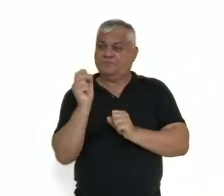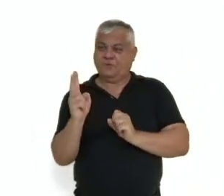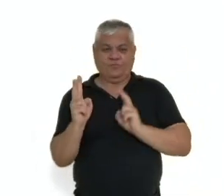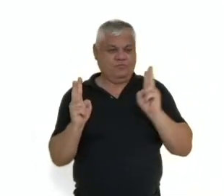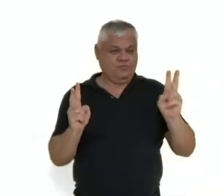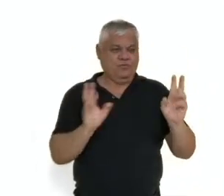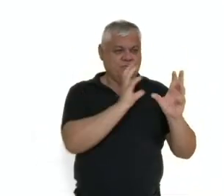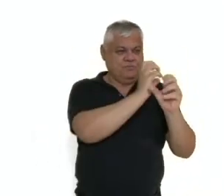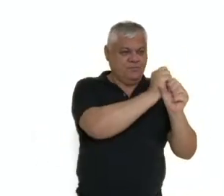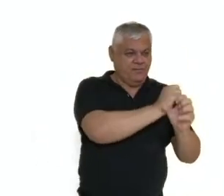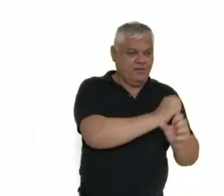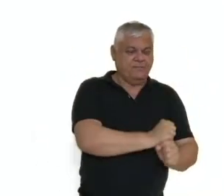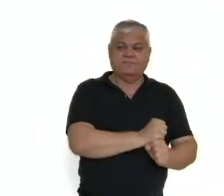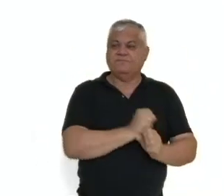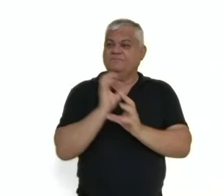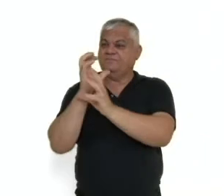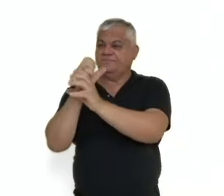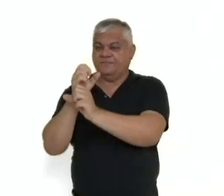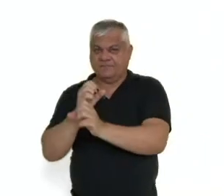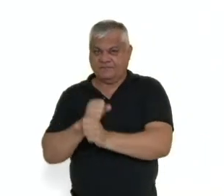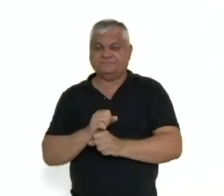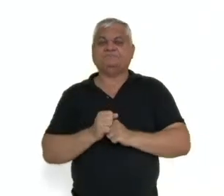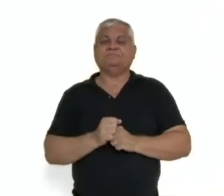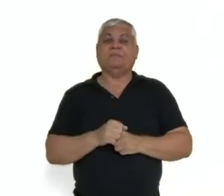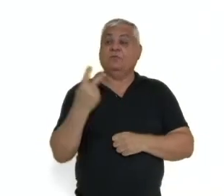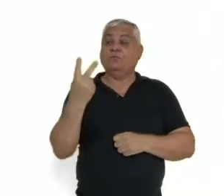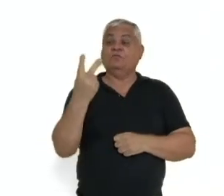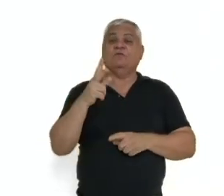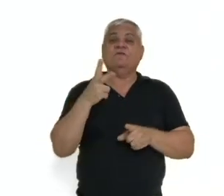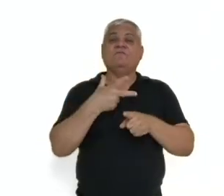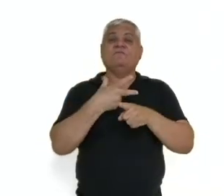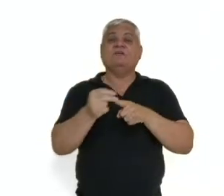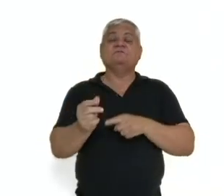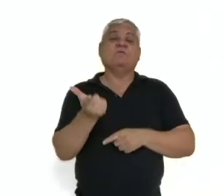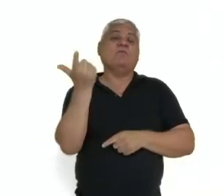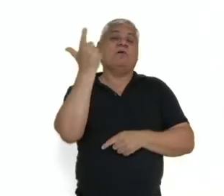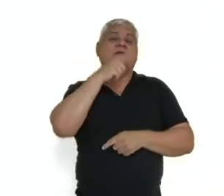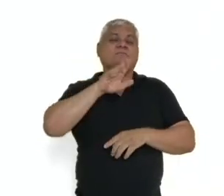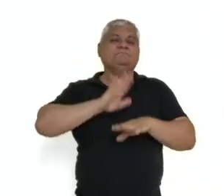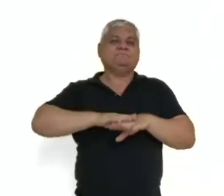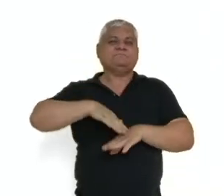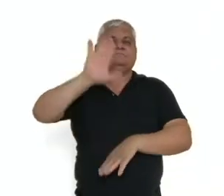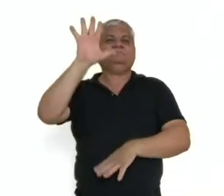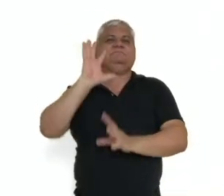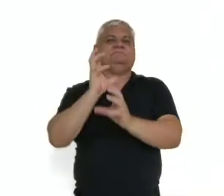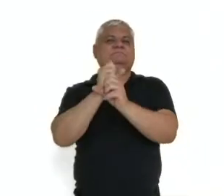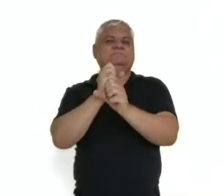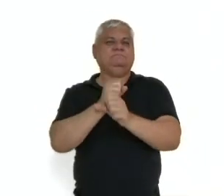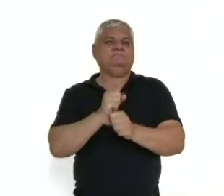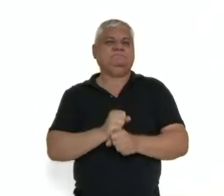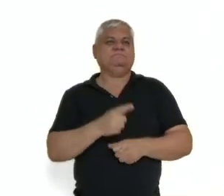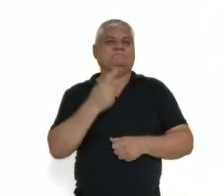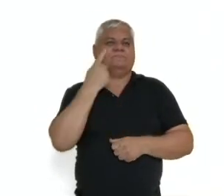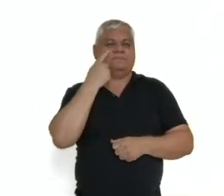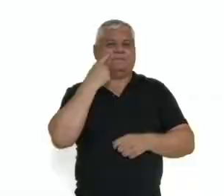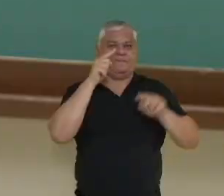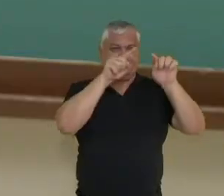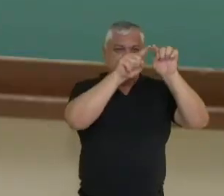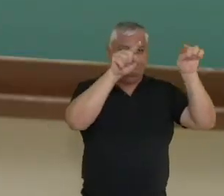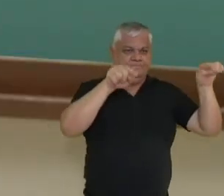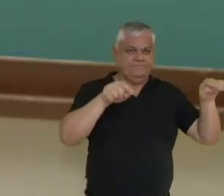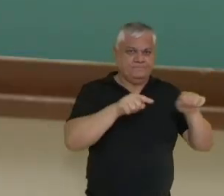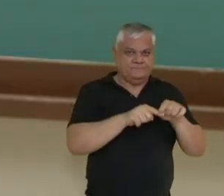de cada dupla. A dupla vencedora é aquela com a maior média. Observe o resultado de